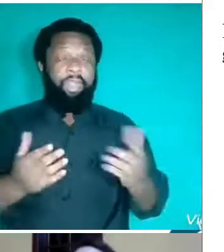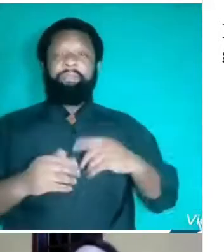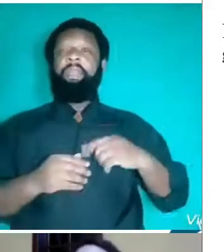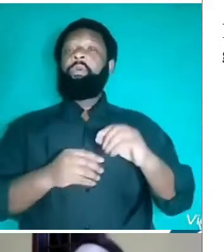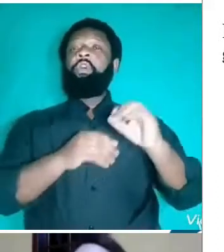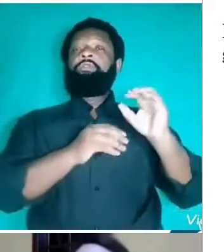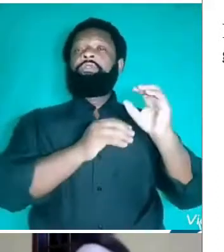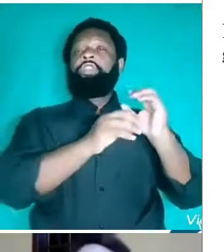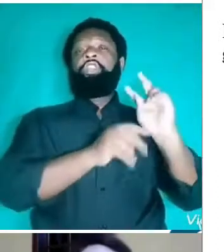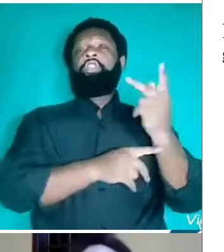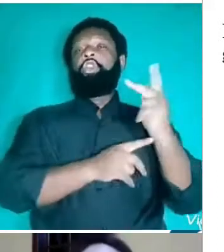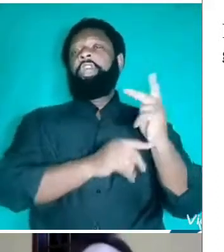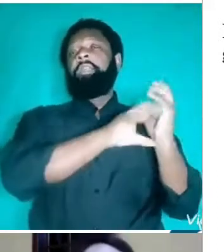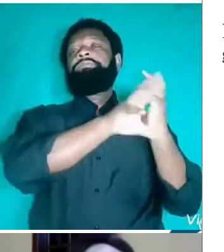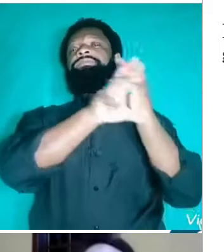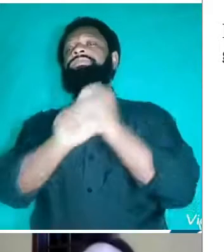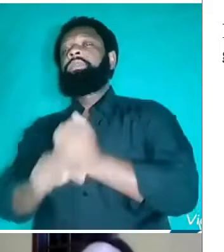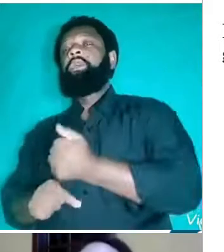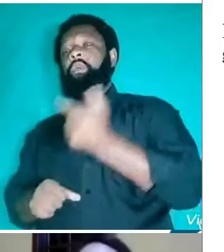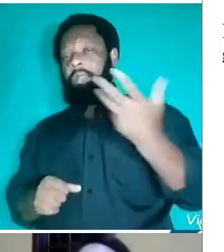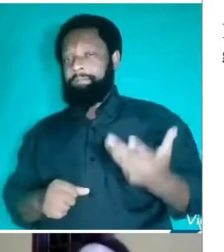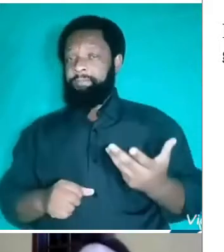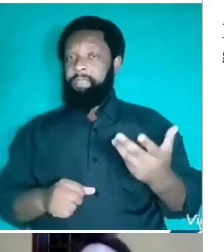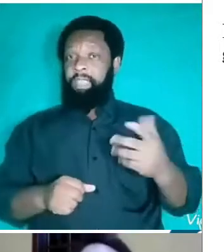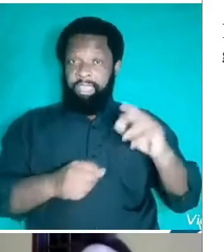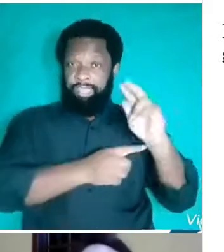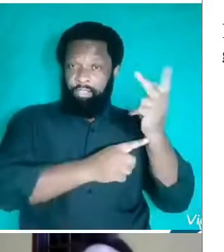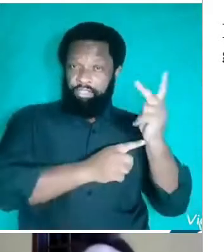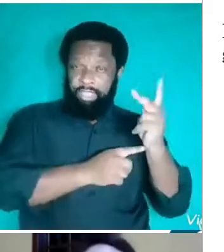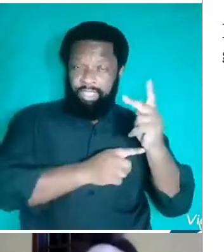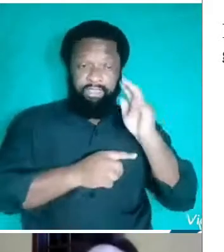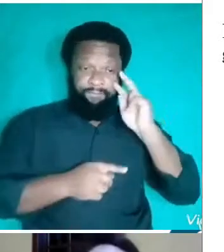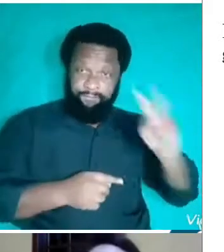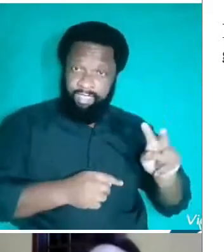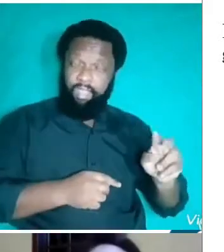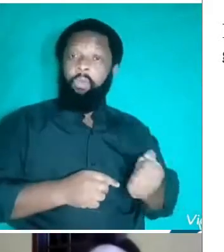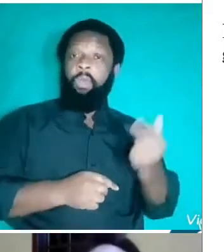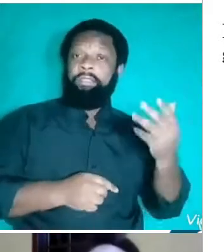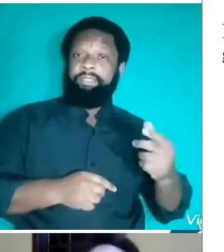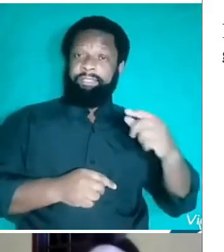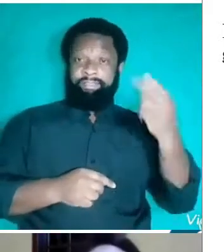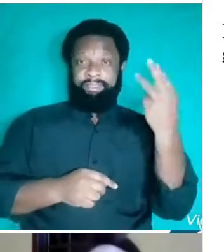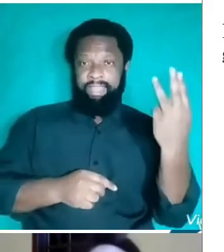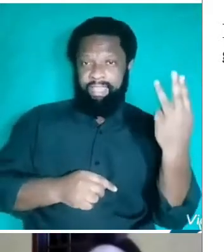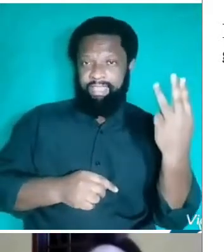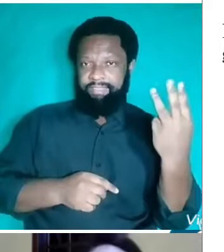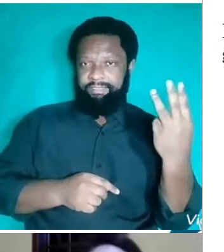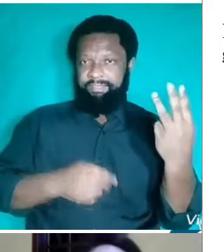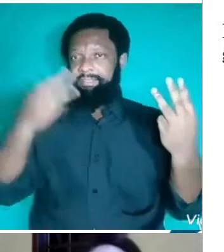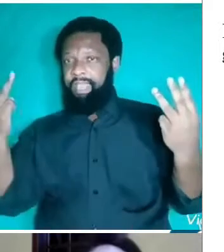vamos contar os átomos de hidrogênio. Olha só, os átomos de hidrogênio que estão aparecendo são 3